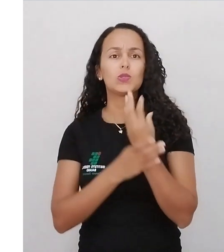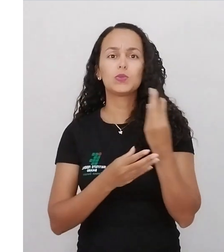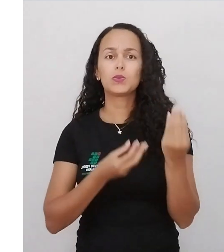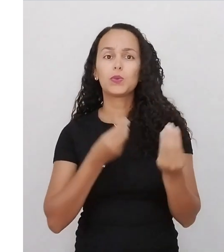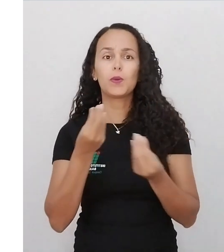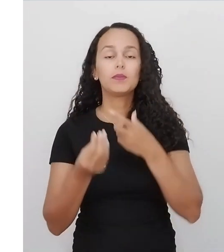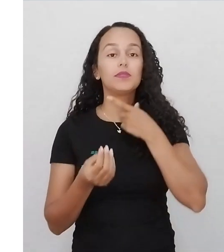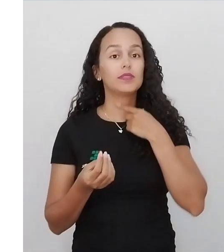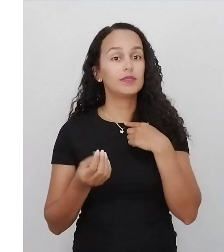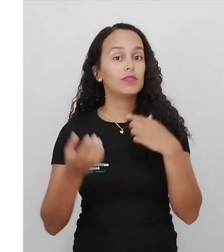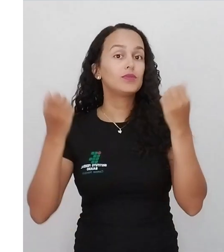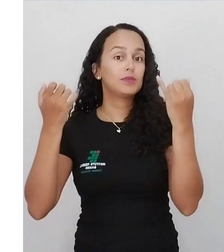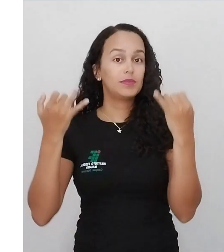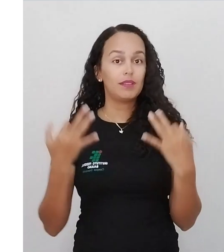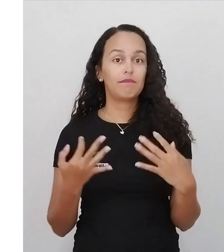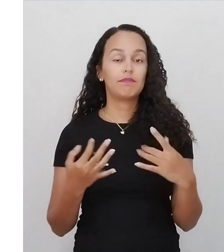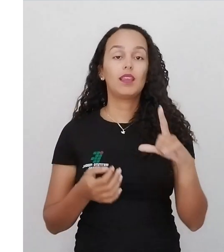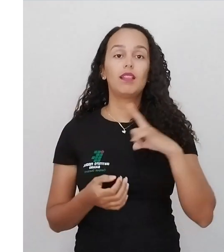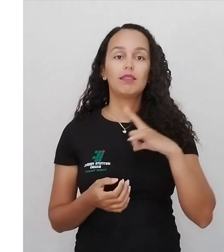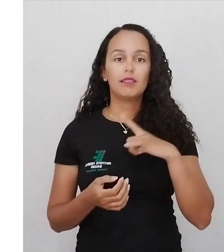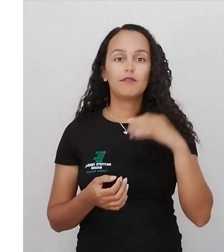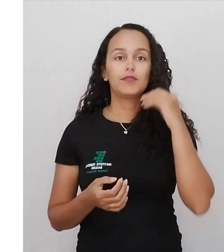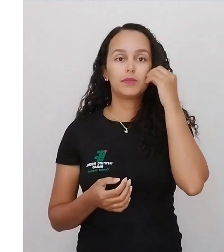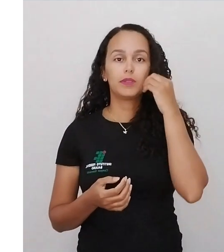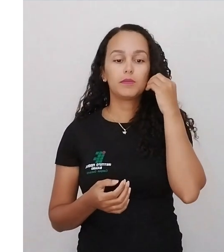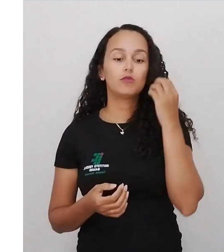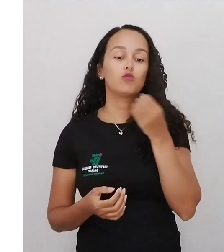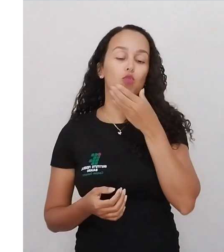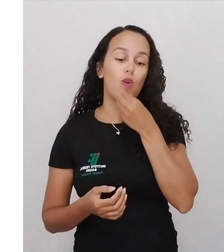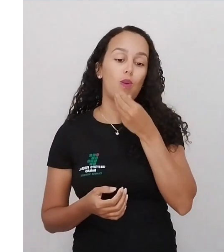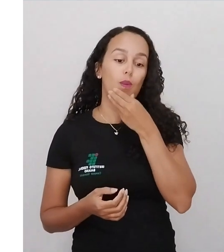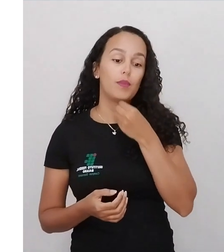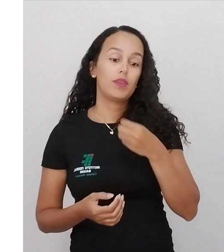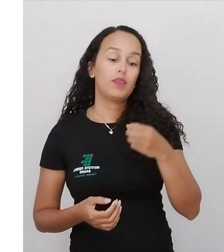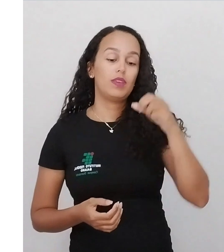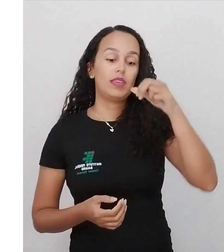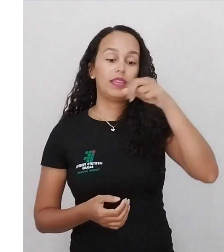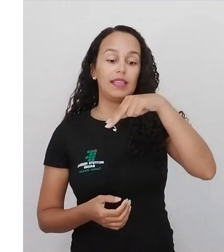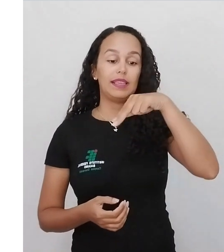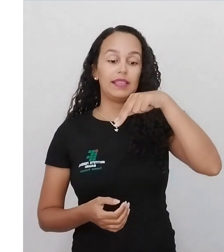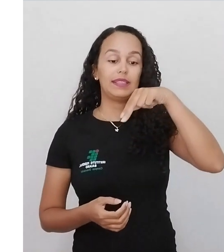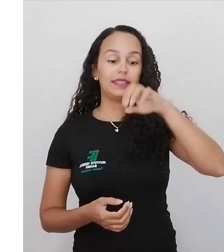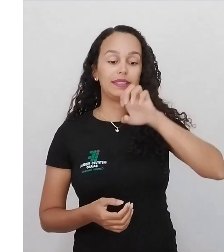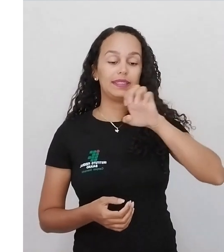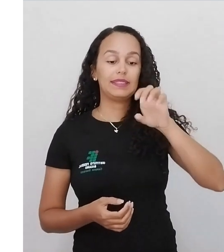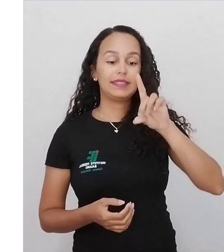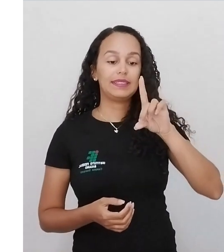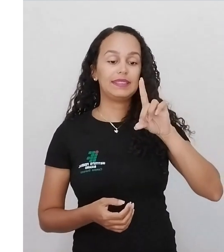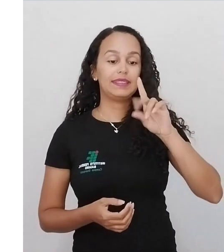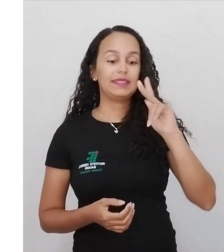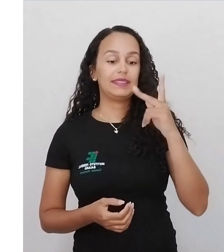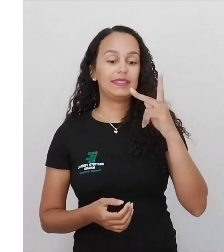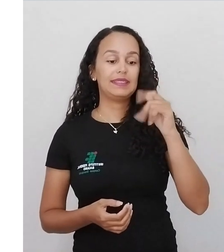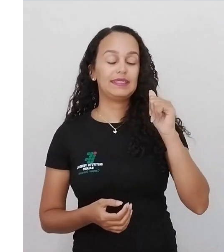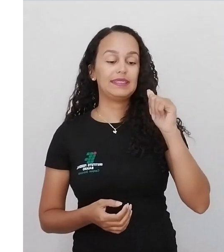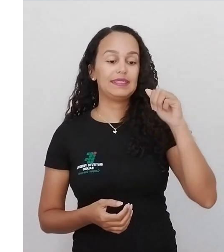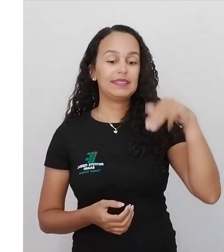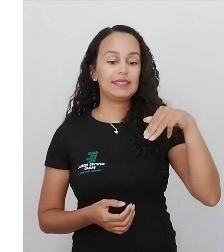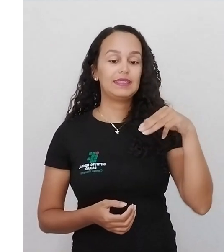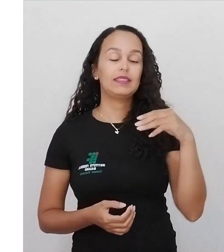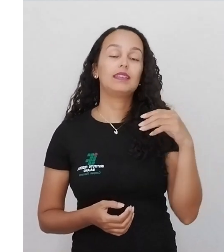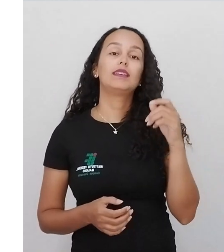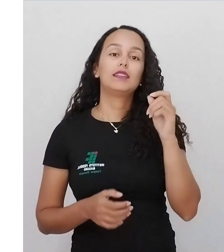Needham, que foi o experimento com caldo de carne, né, em frasco de vidro aquecido e fechado com rolha de